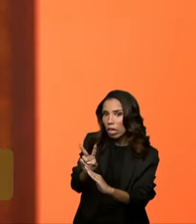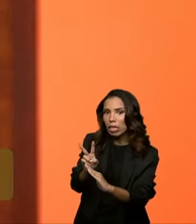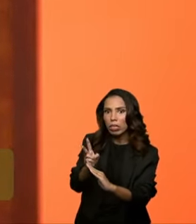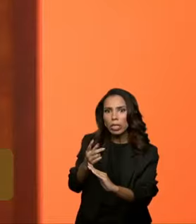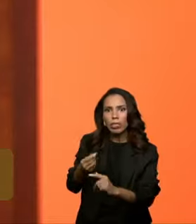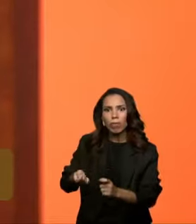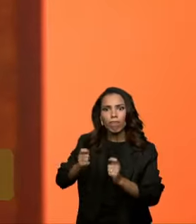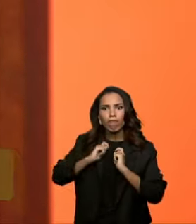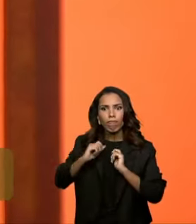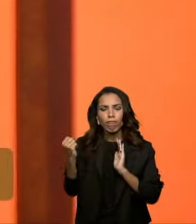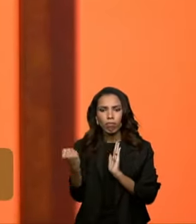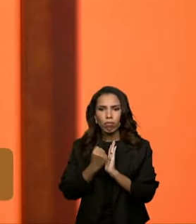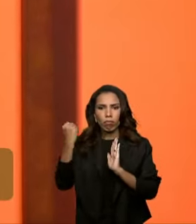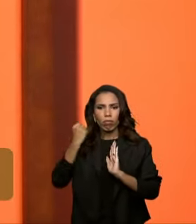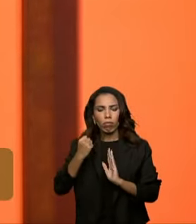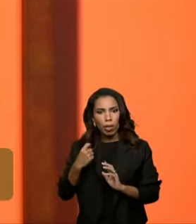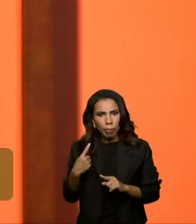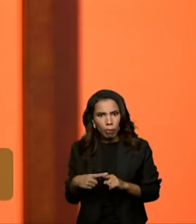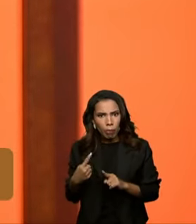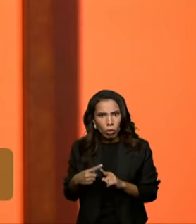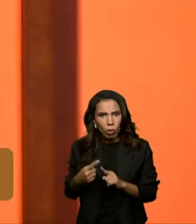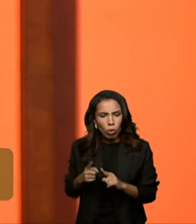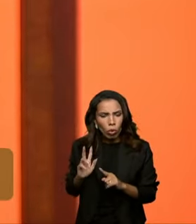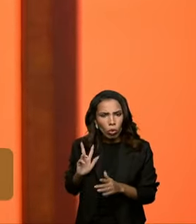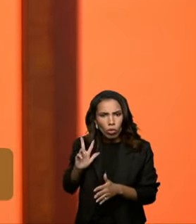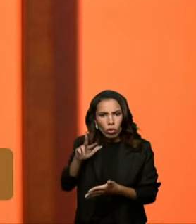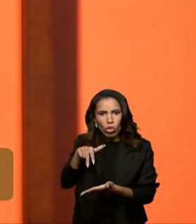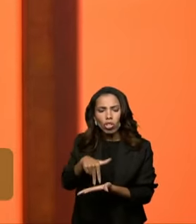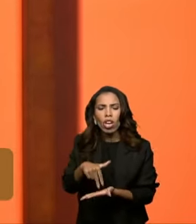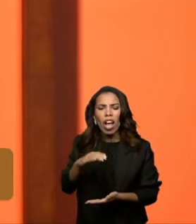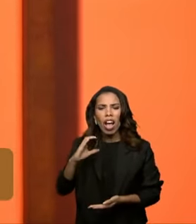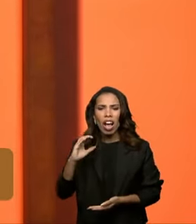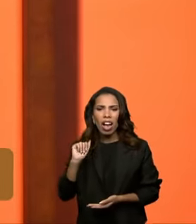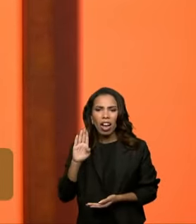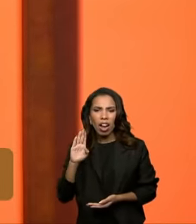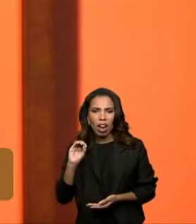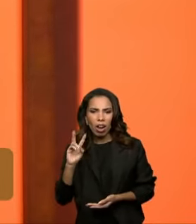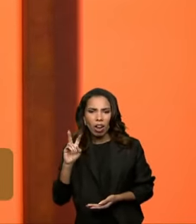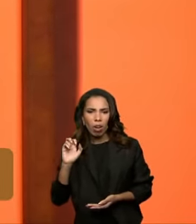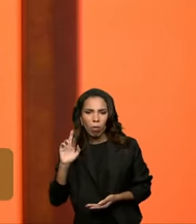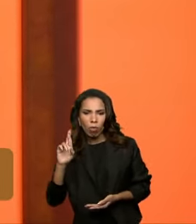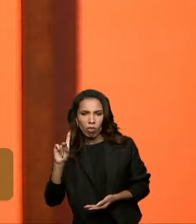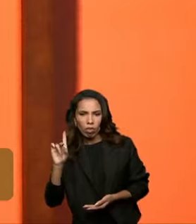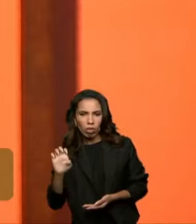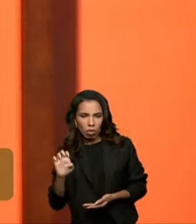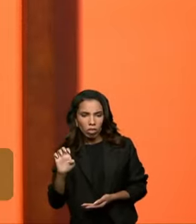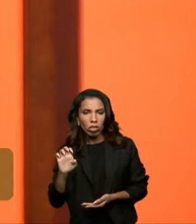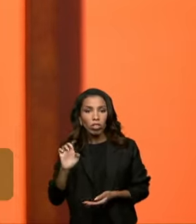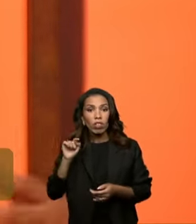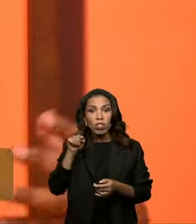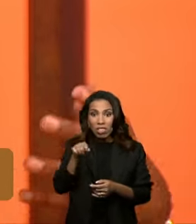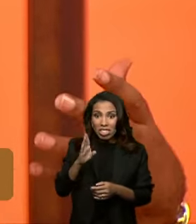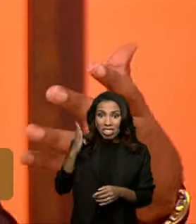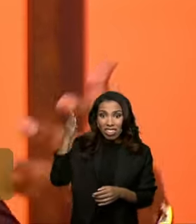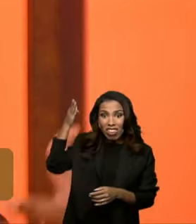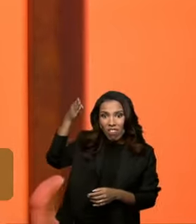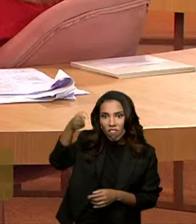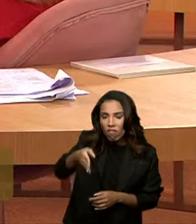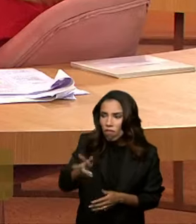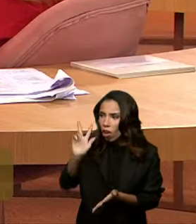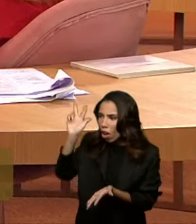foi muito marcante, né? Porque quando eu cheguei, quando você fala Cabo Verde, África, aquela coisa toda, você vai lá